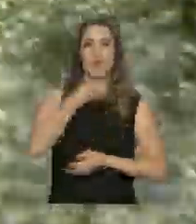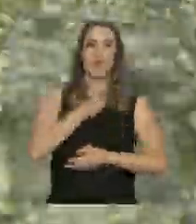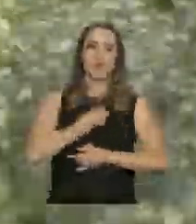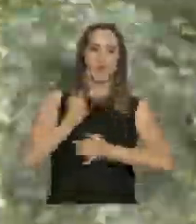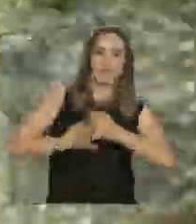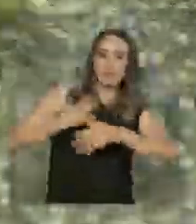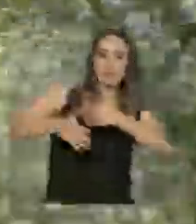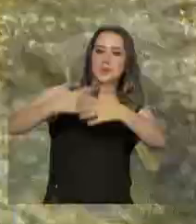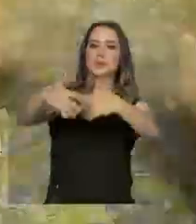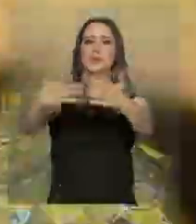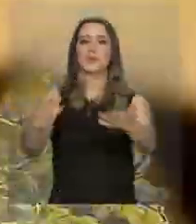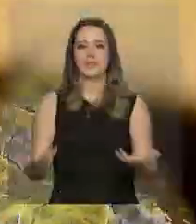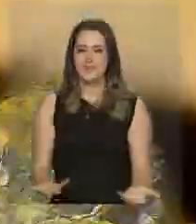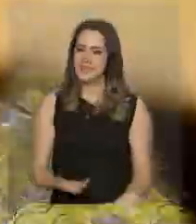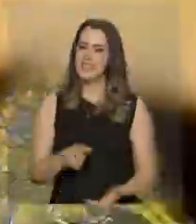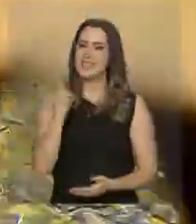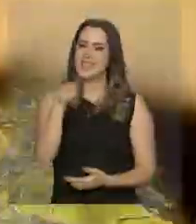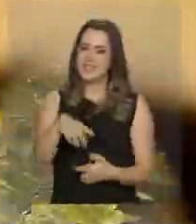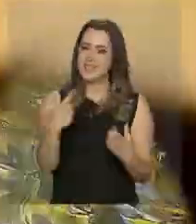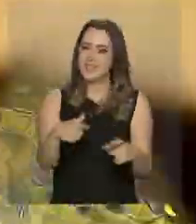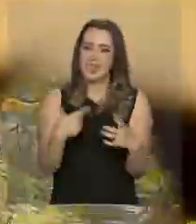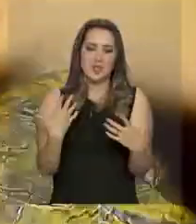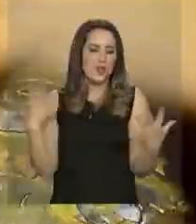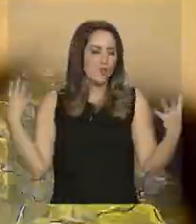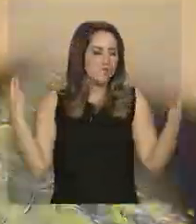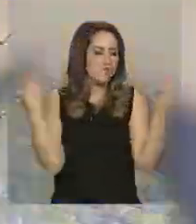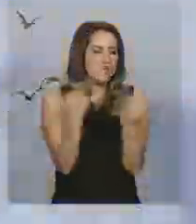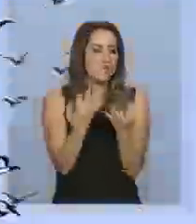borbulhando nessa ilha de